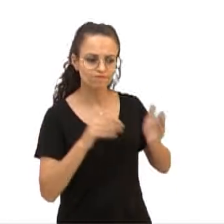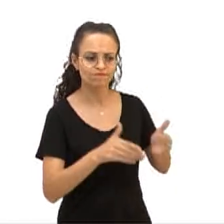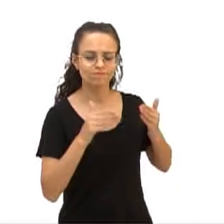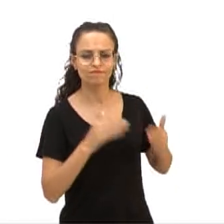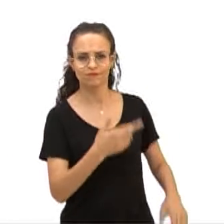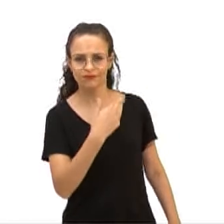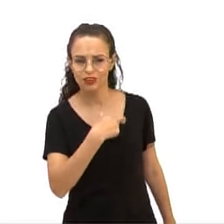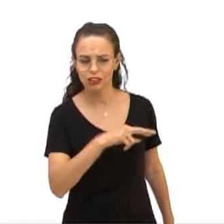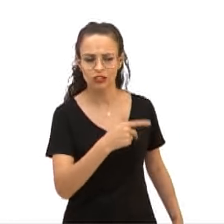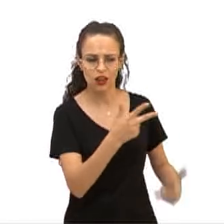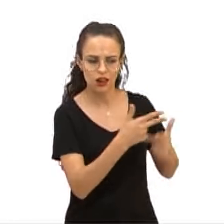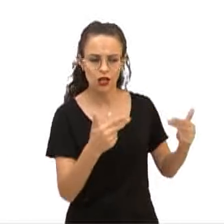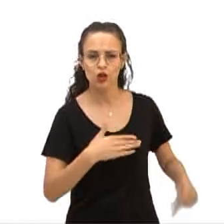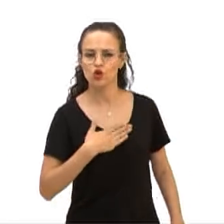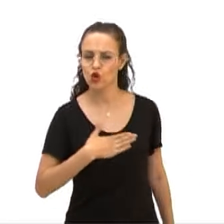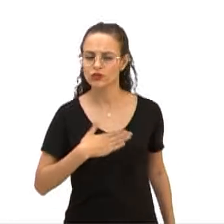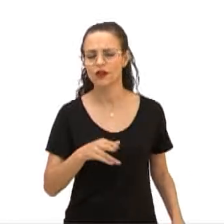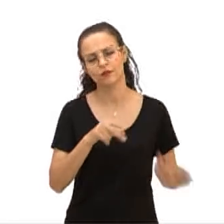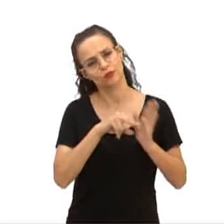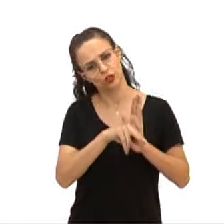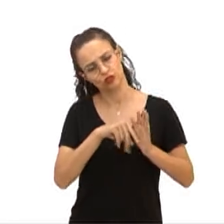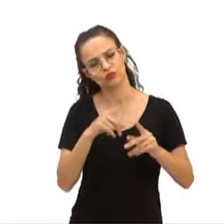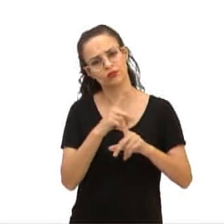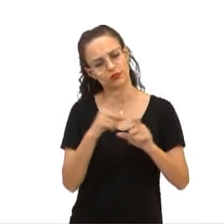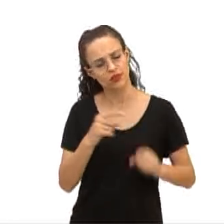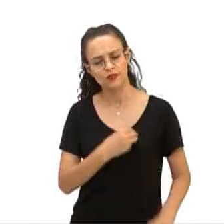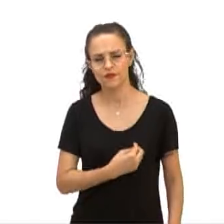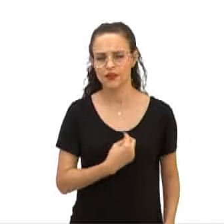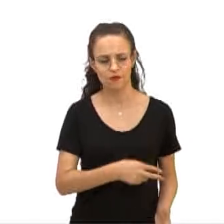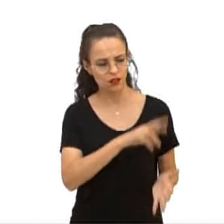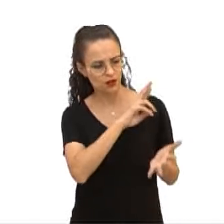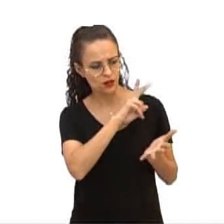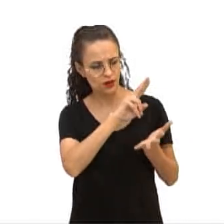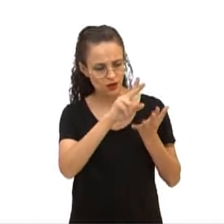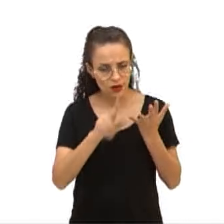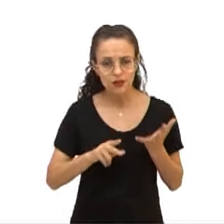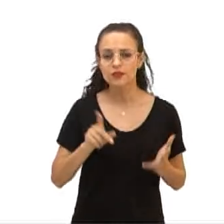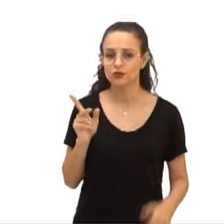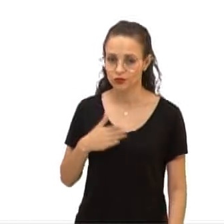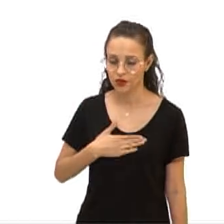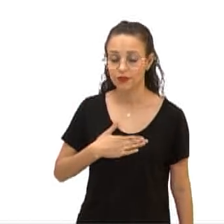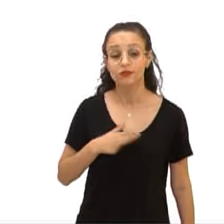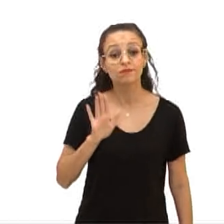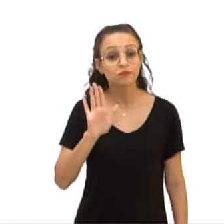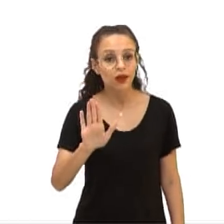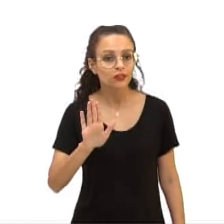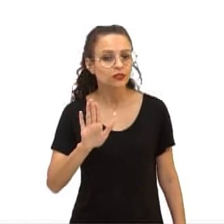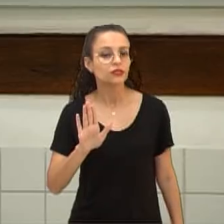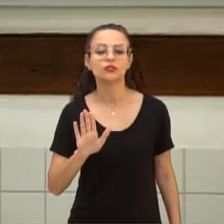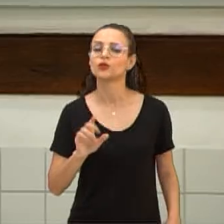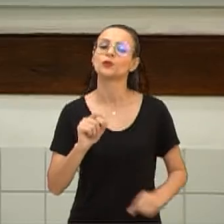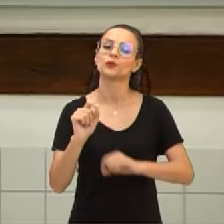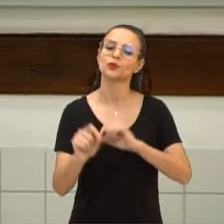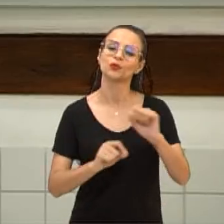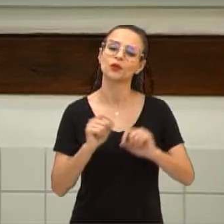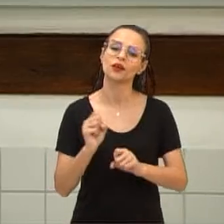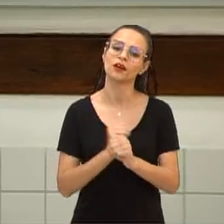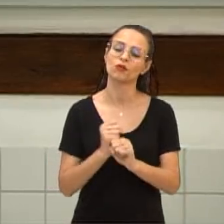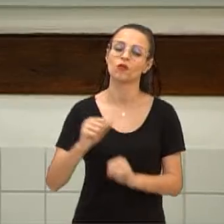da biologia, gostava muito da ciência, gostava muito dos seres vivos, de estudar esse tipo de coisa, até que